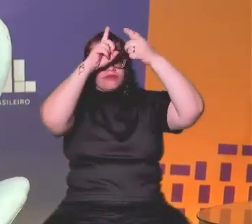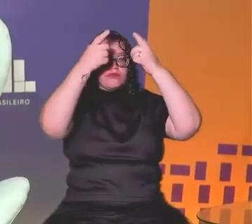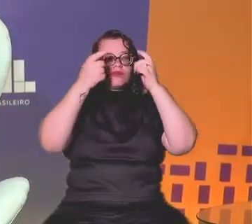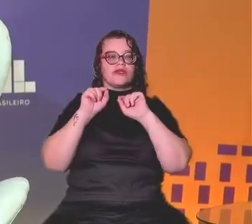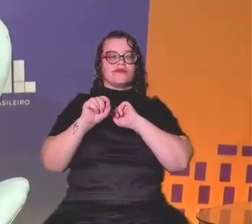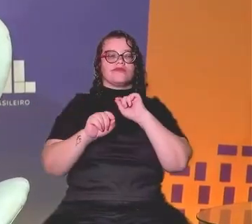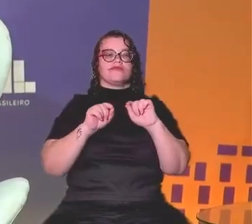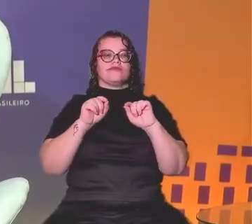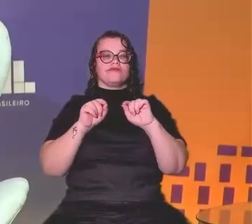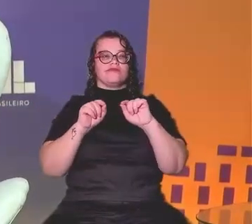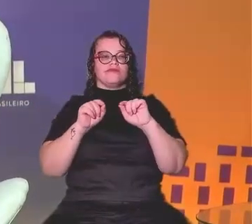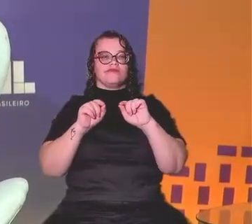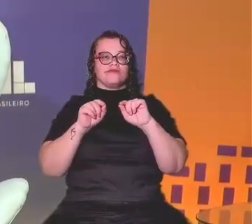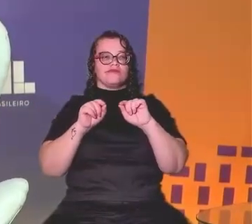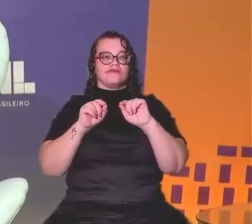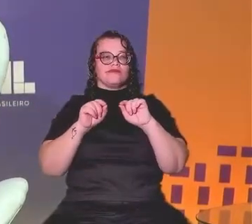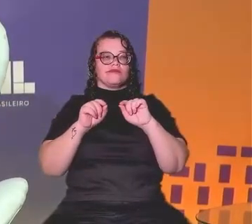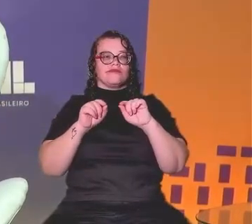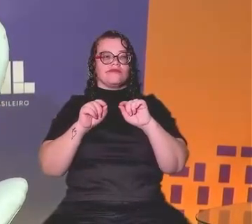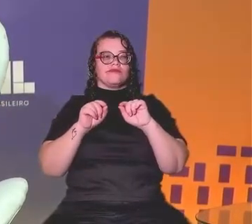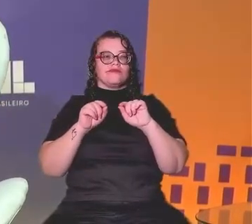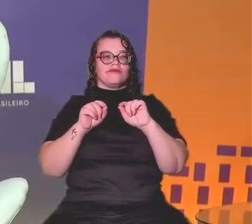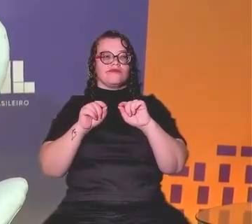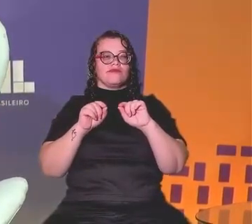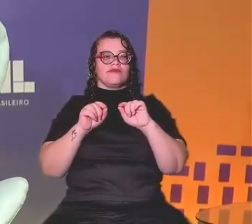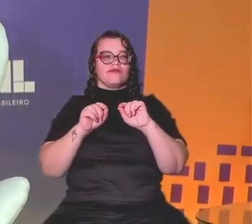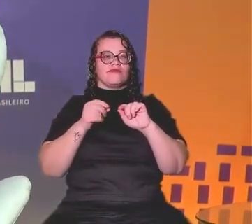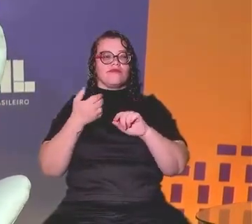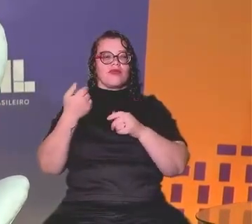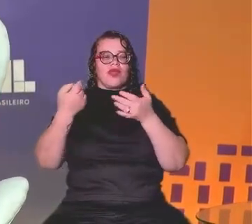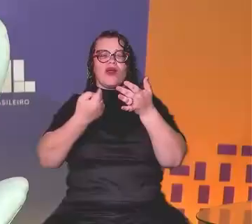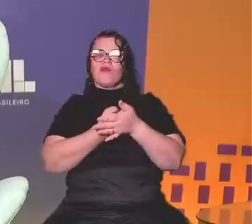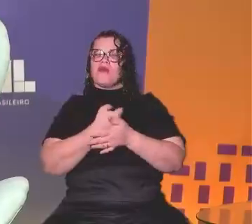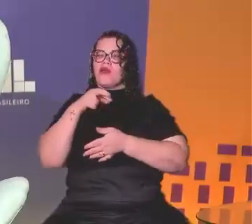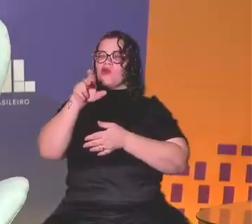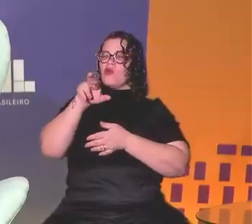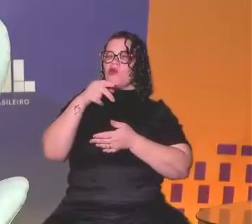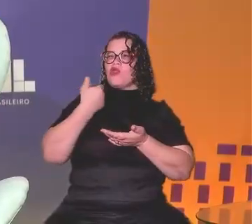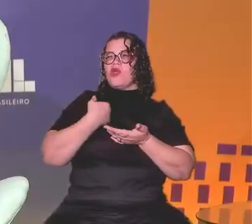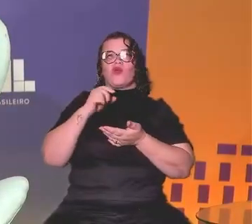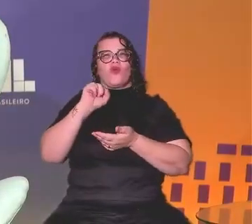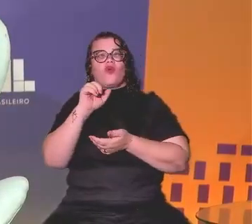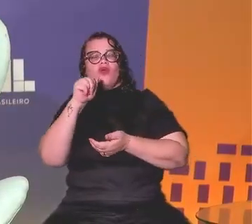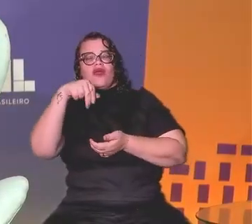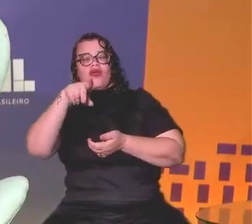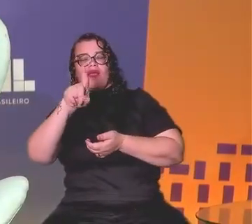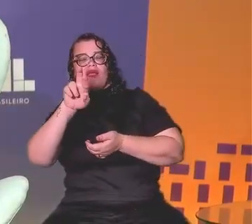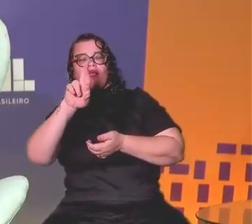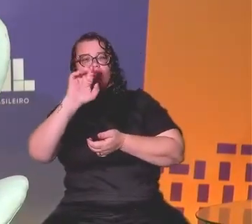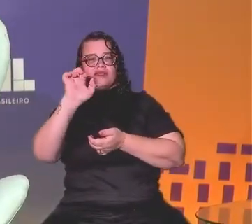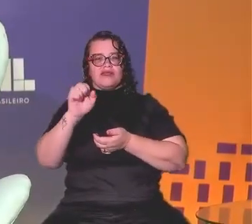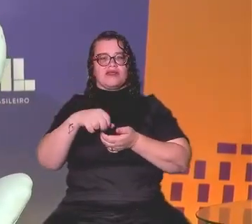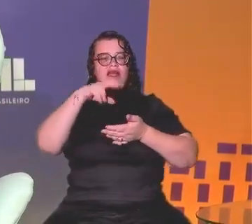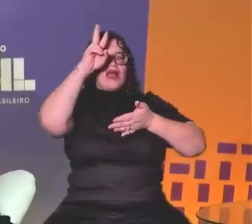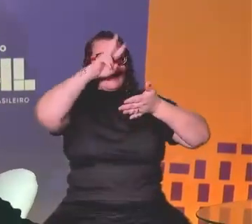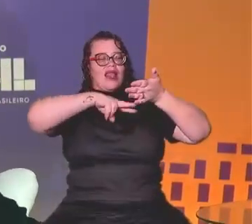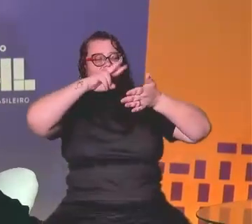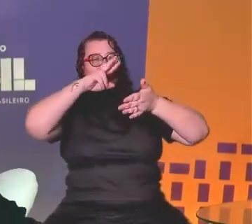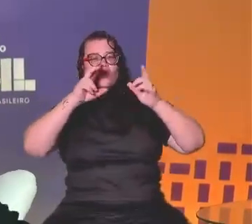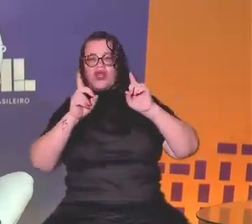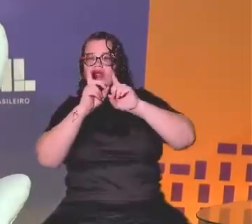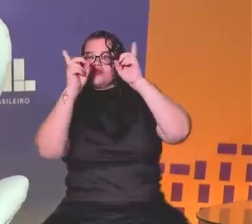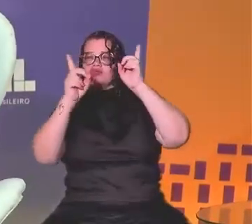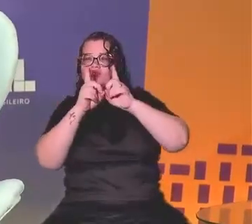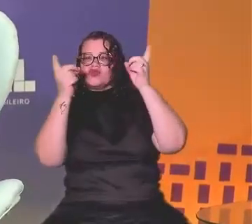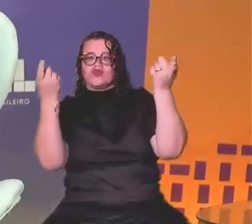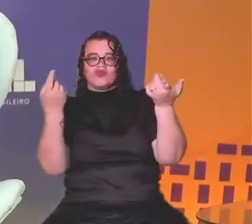E aí, outra vez, minha irmã me perguntou assim, ou foi o André, não lembro, me perguntaram assim, por que você não faz leitura dinâmica? Eu falei, você tá